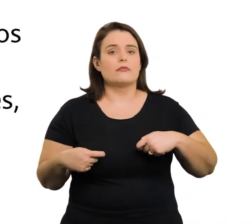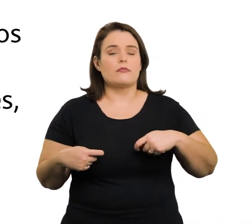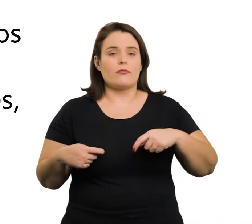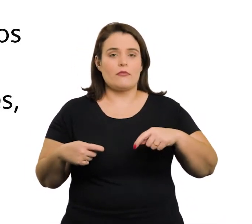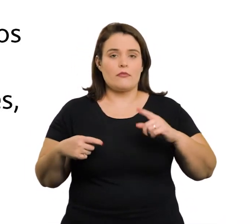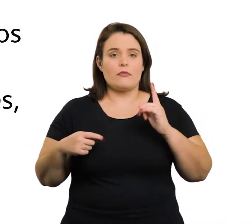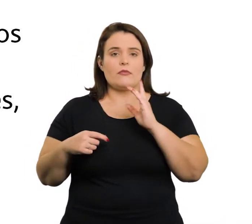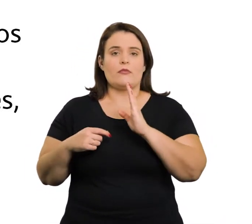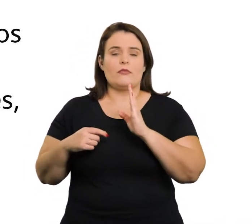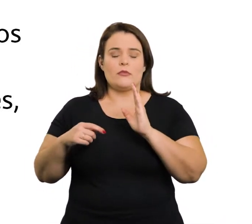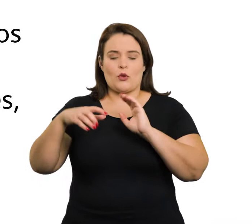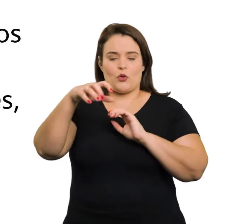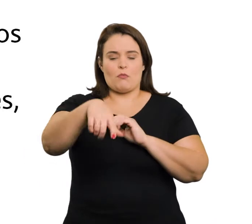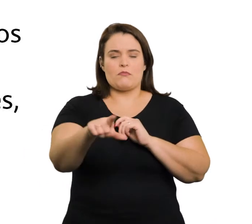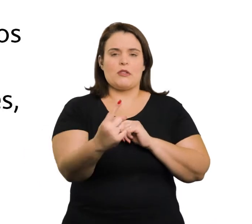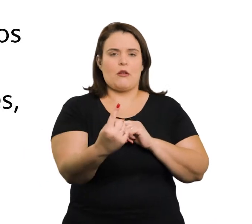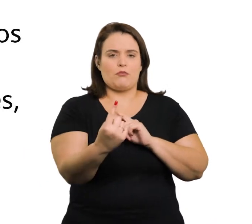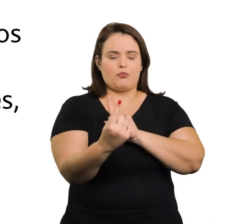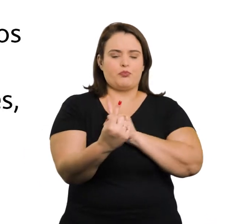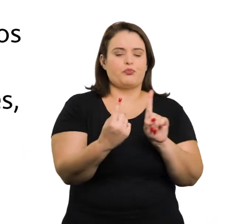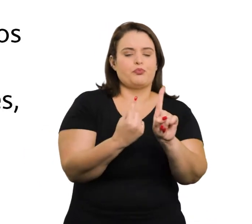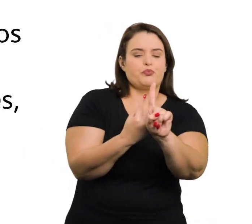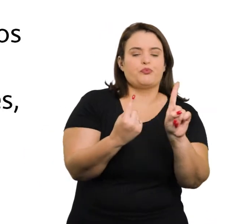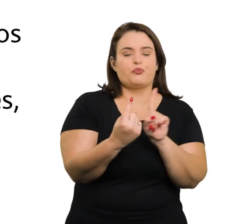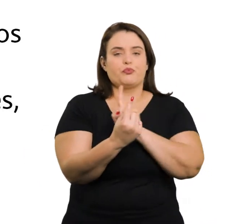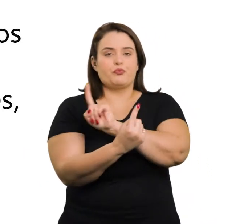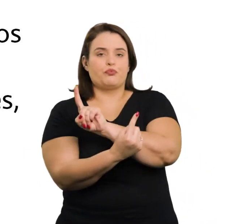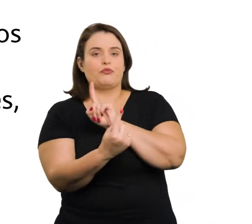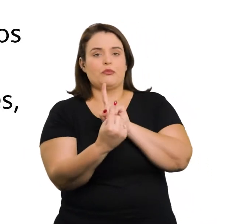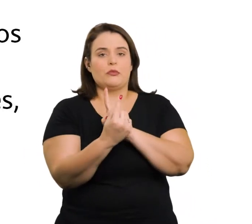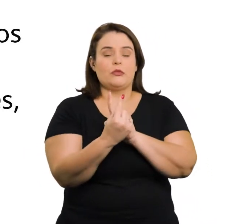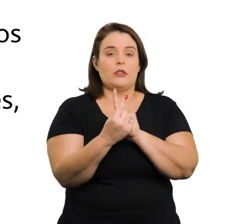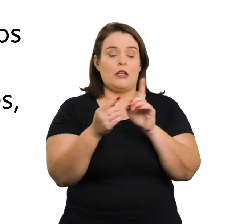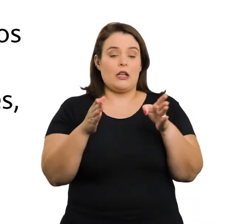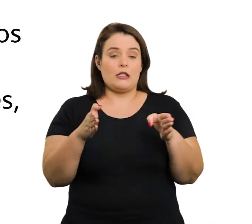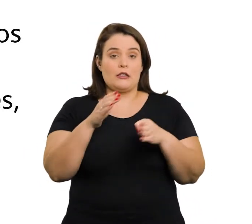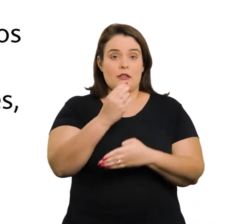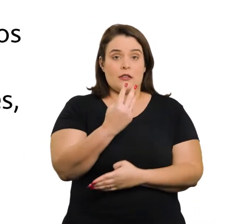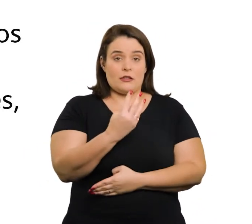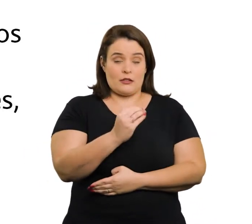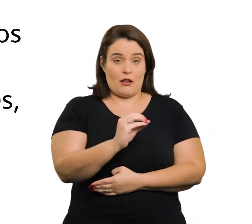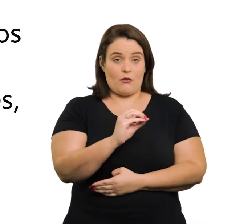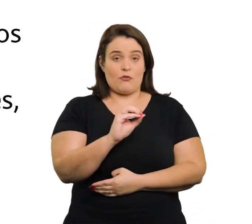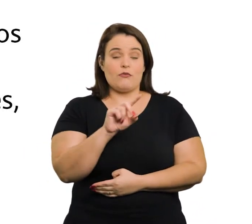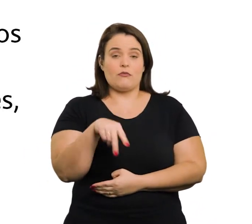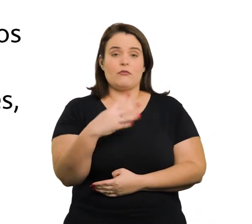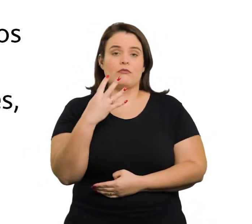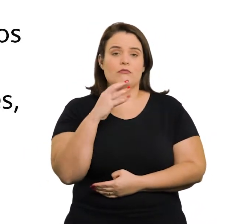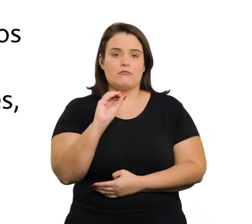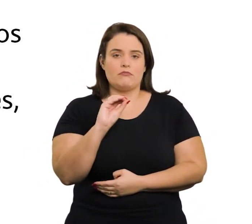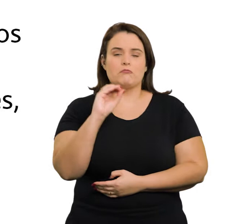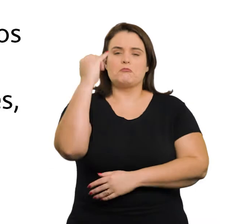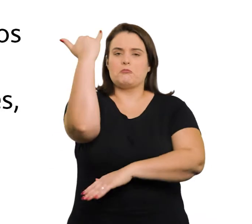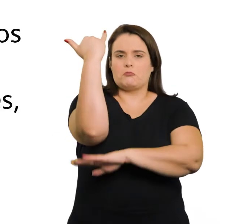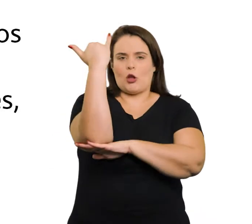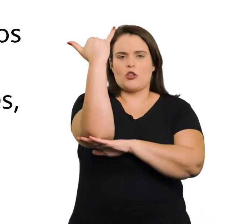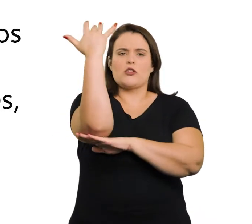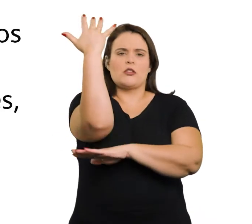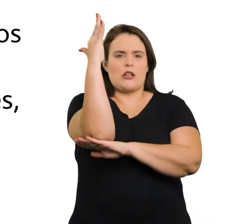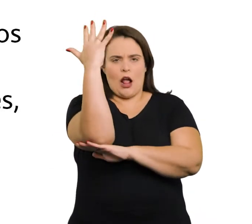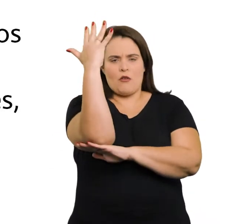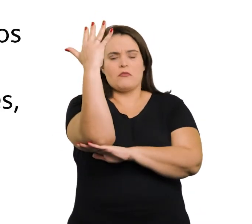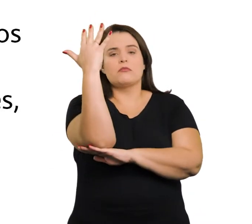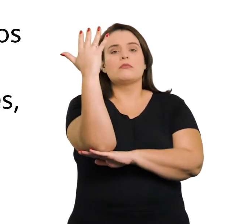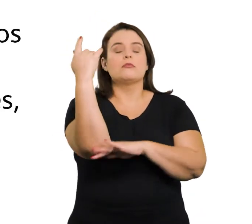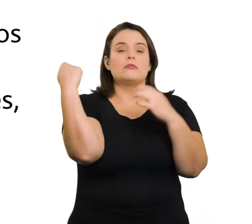a necessidade de transposição de obstáculos isolados, com extensão máxima de 0,40 metro, tais